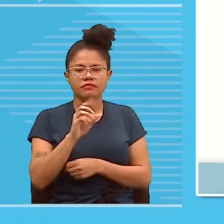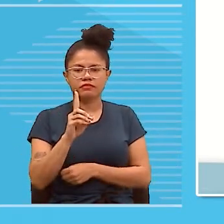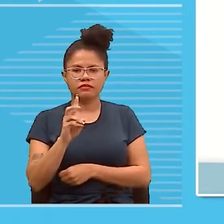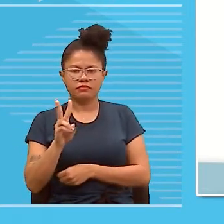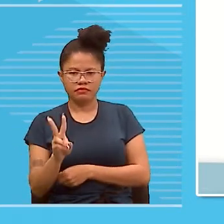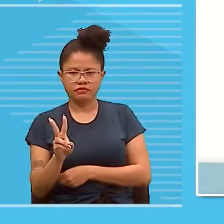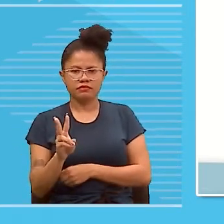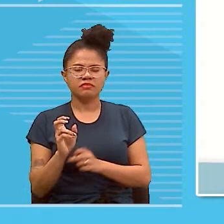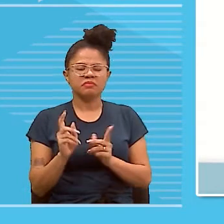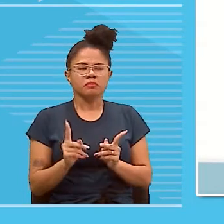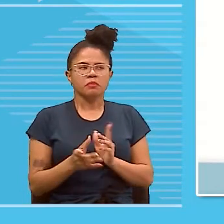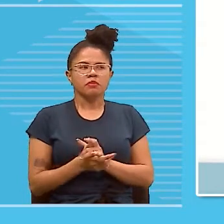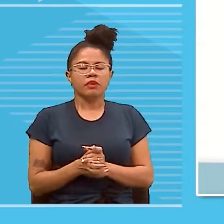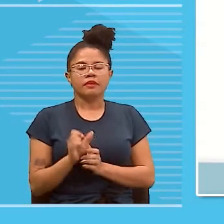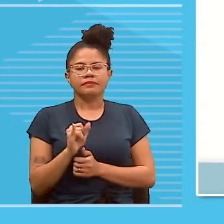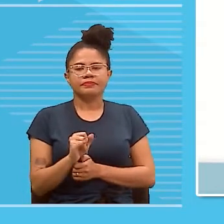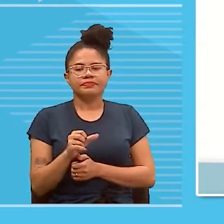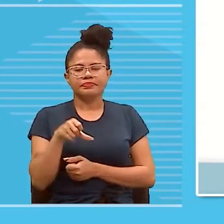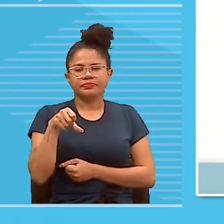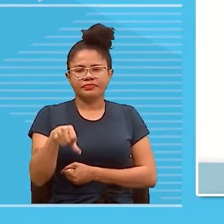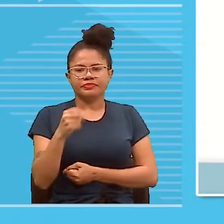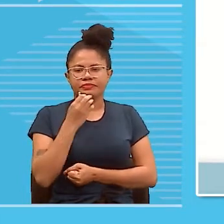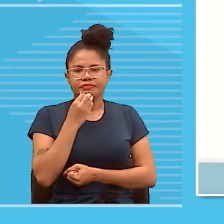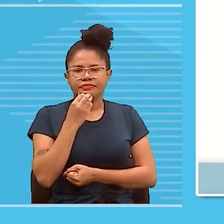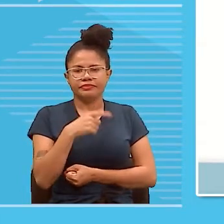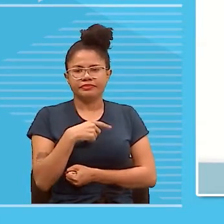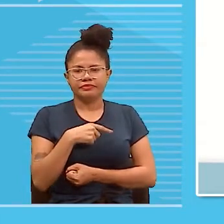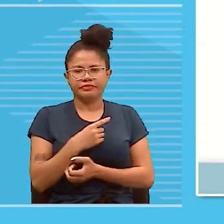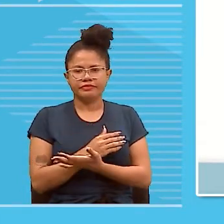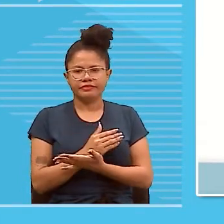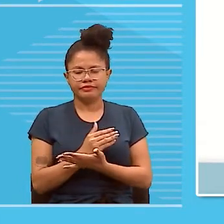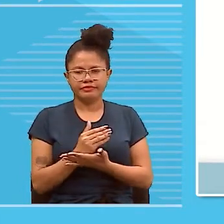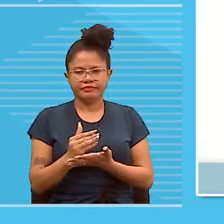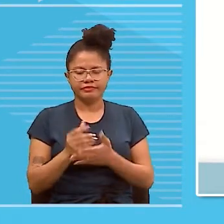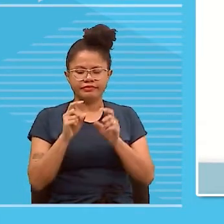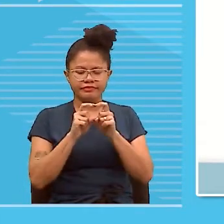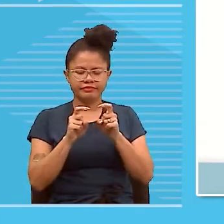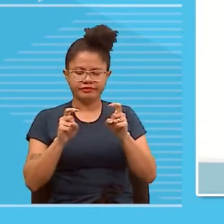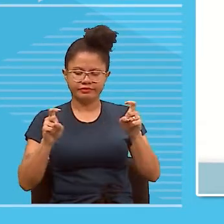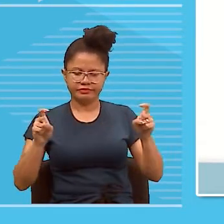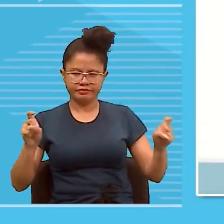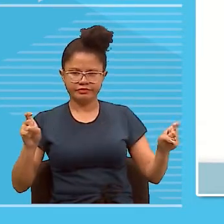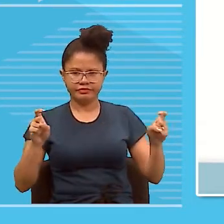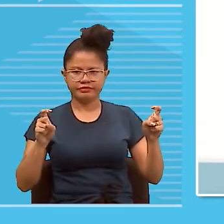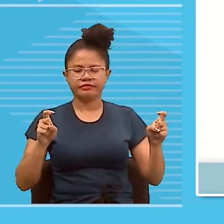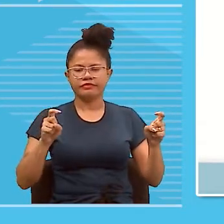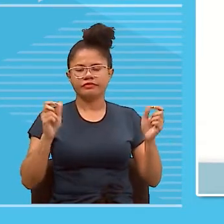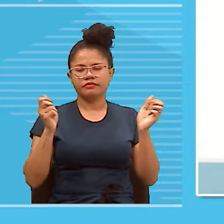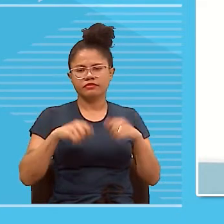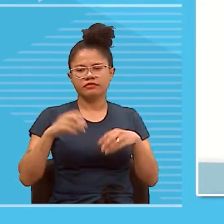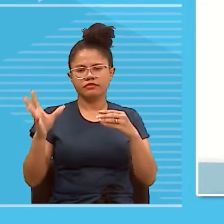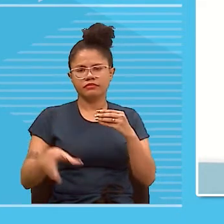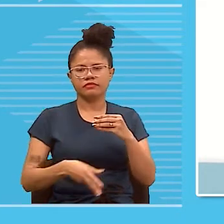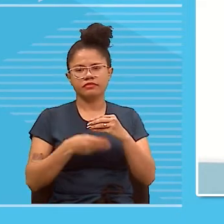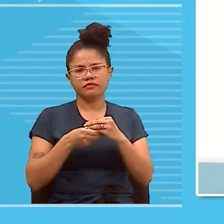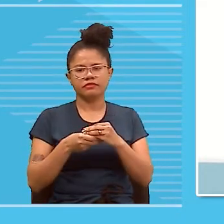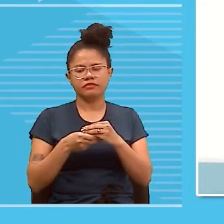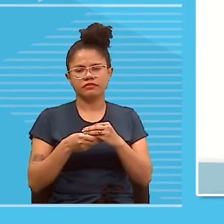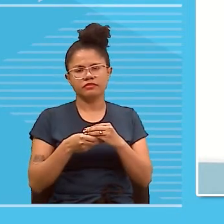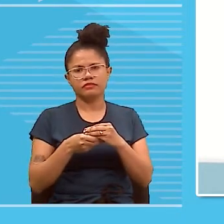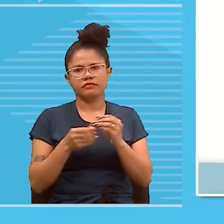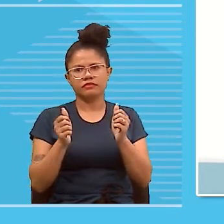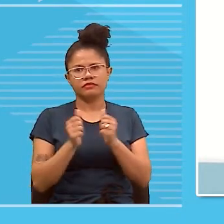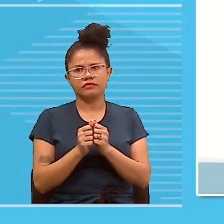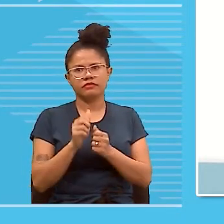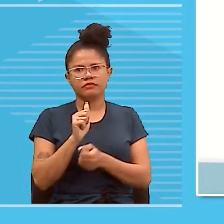bem se as nove restantes introduzem orações subordinadas adverbiais nós